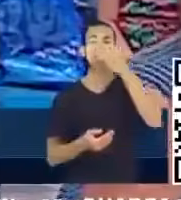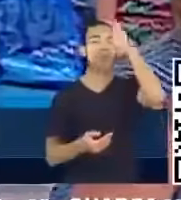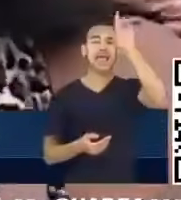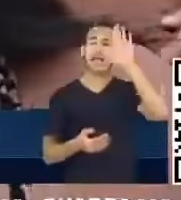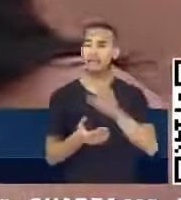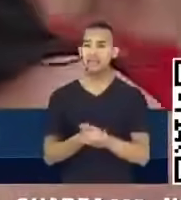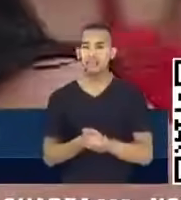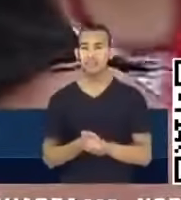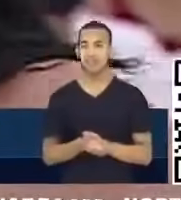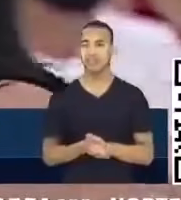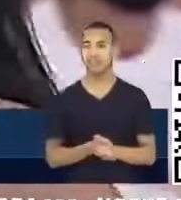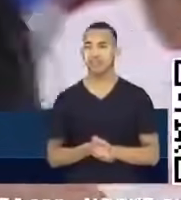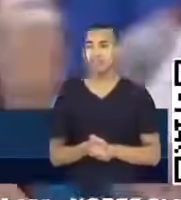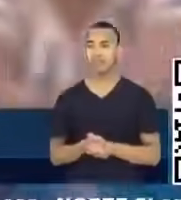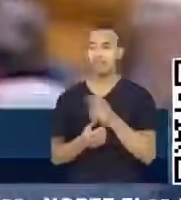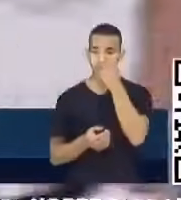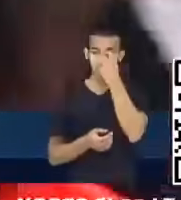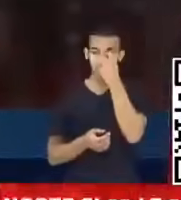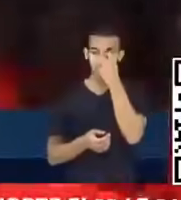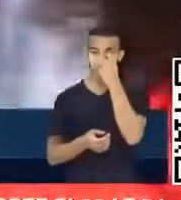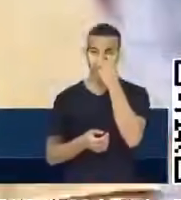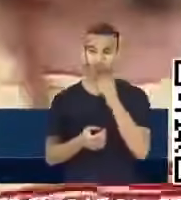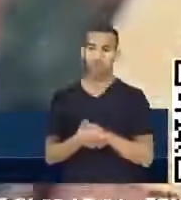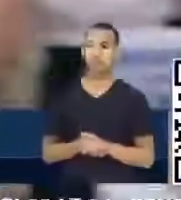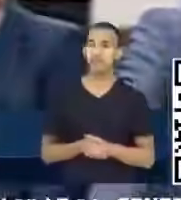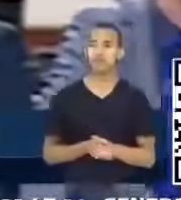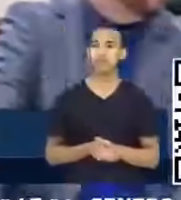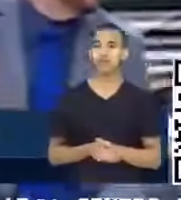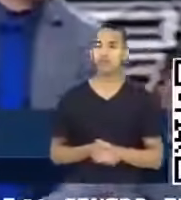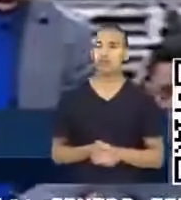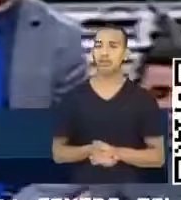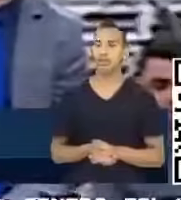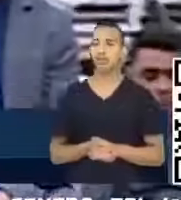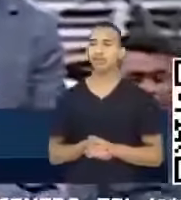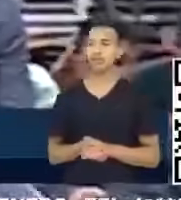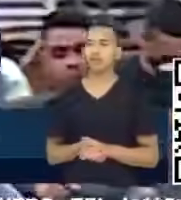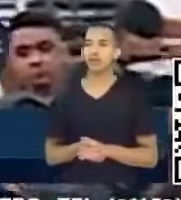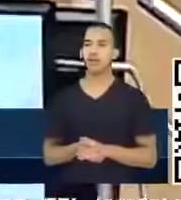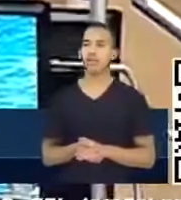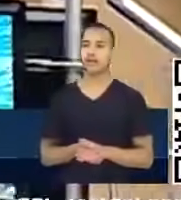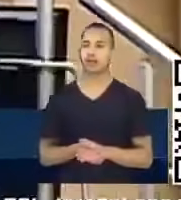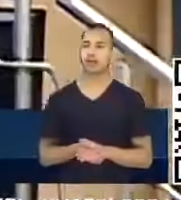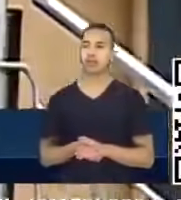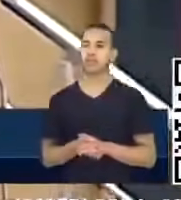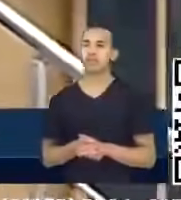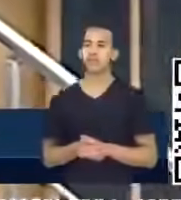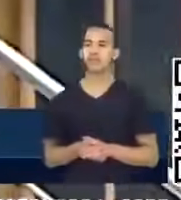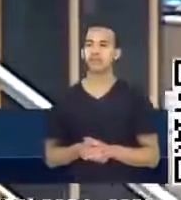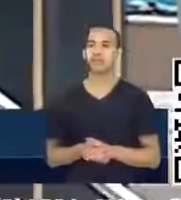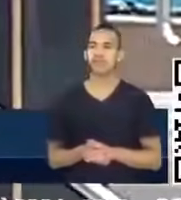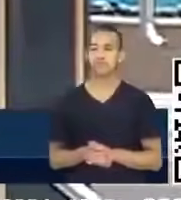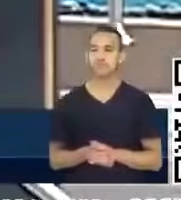Cruz credo Ave Maria Padre Aparecido univali o privado meu padrinho padre Ciço